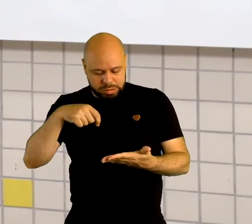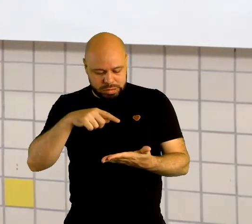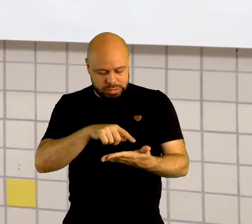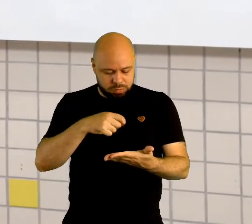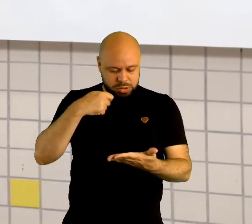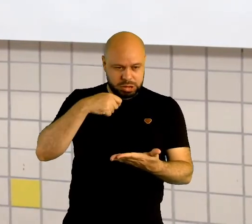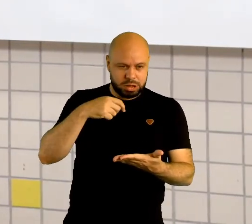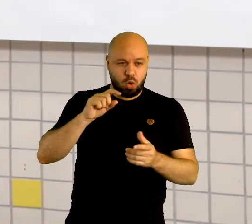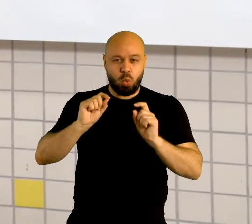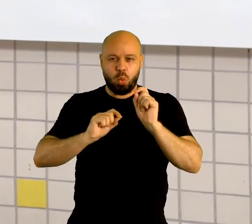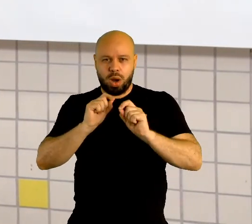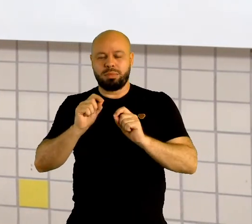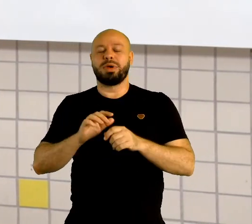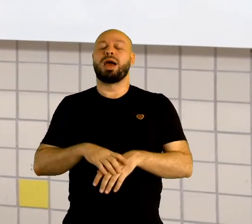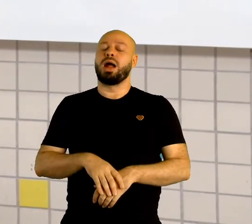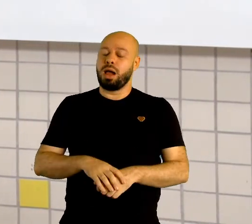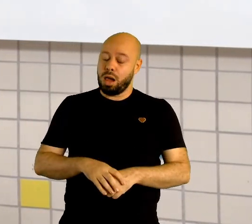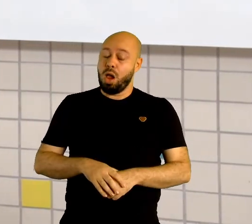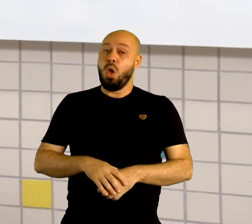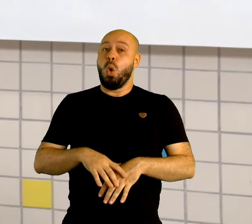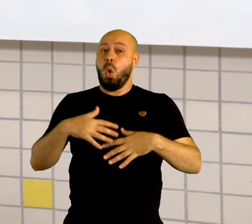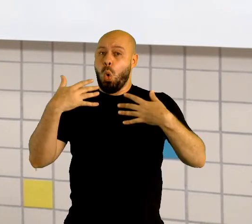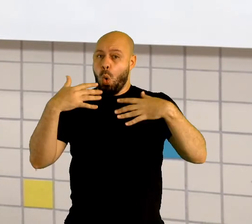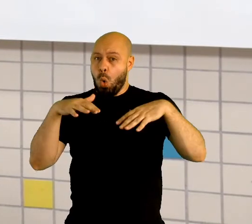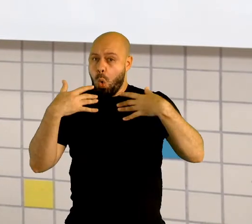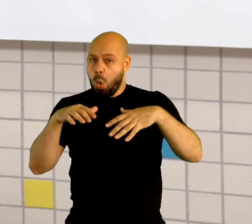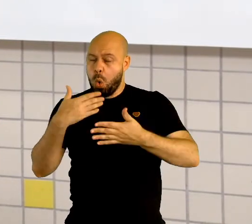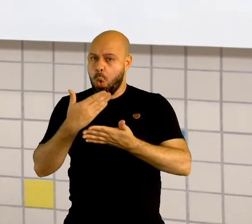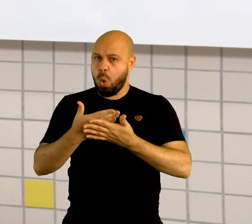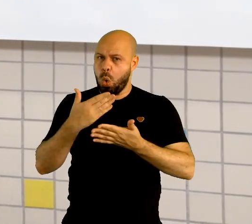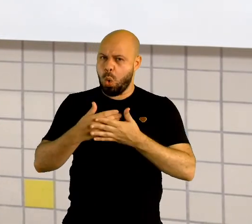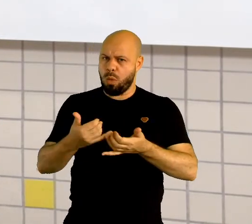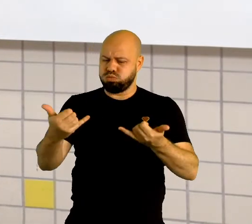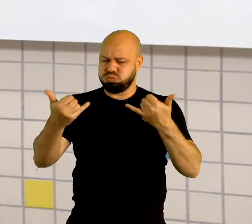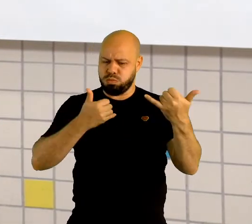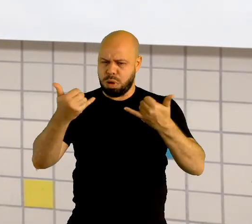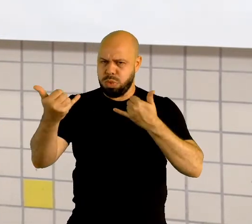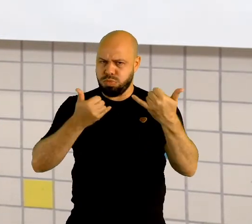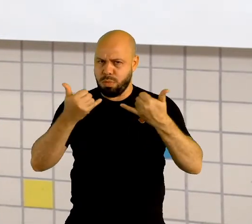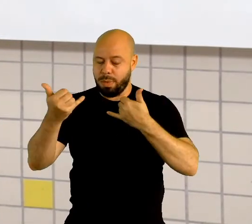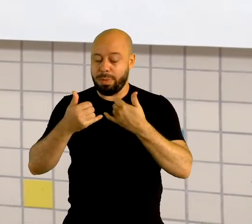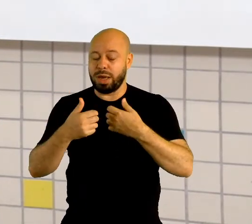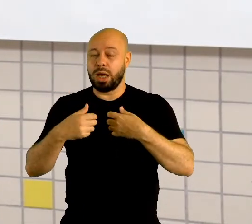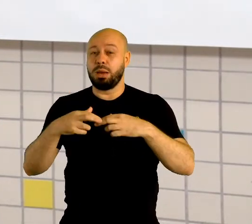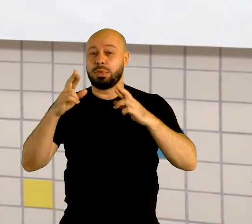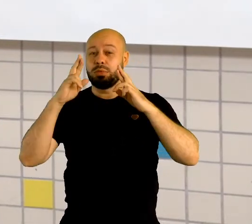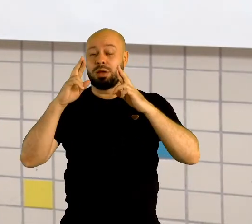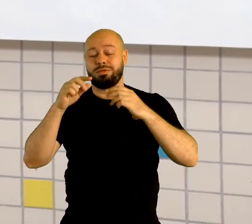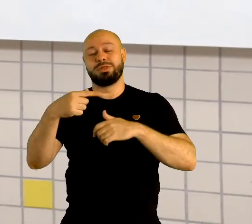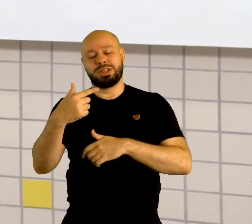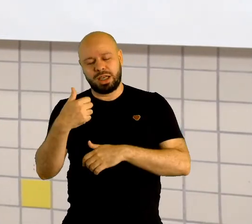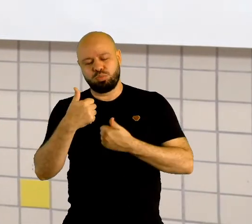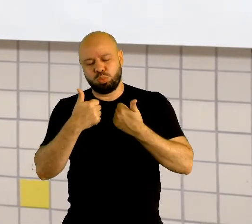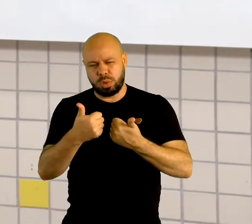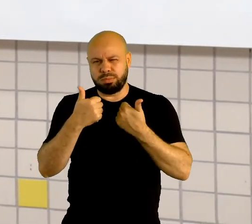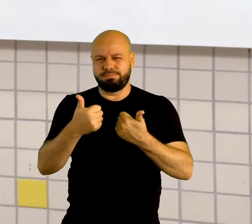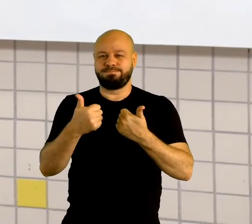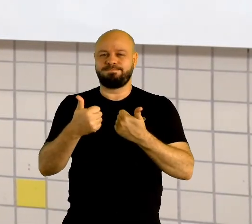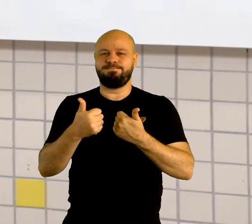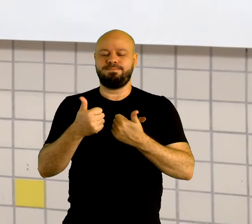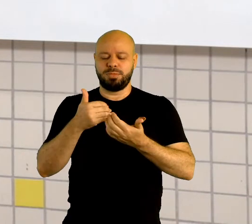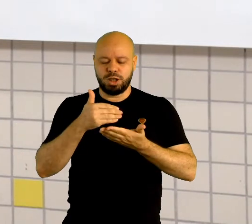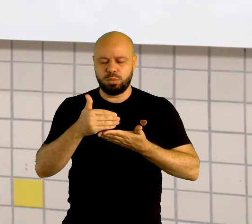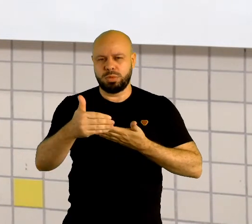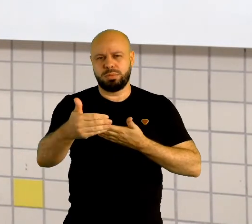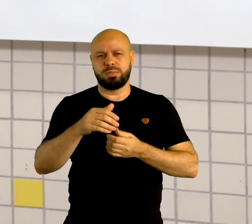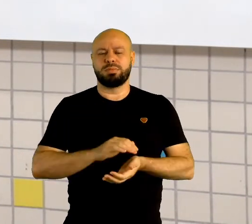hoje realmente foi bastante informativa. Eu espero que vocês tenham acompanhado aí com tranquilidade. A